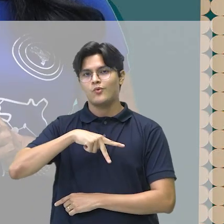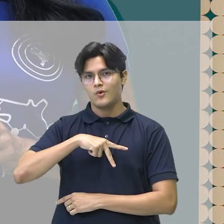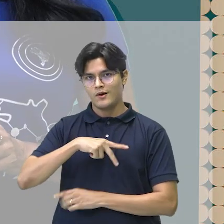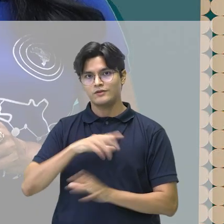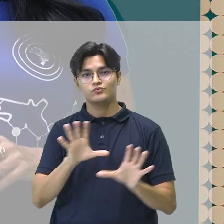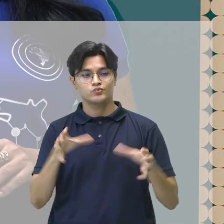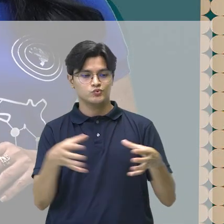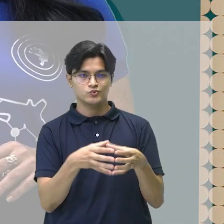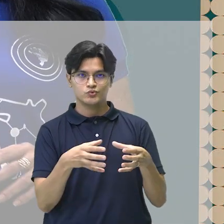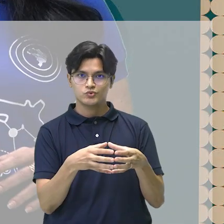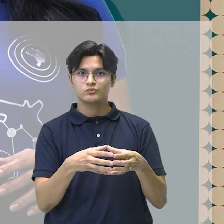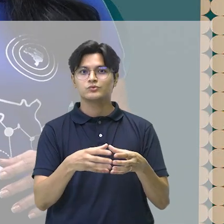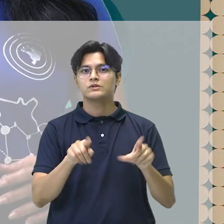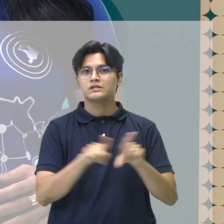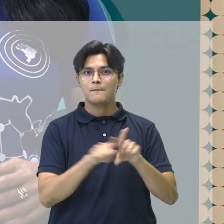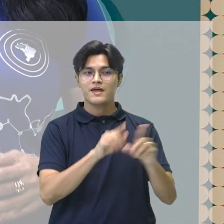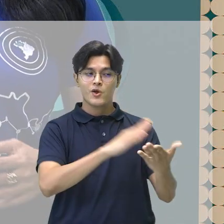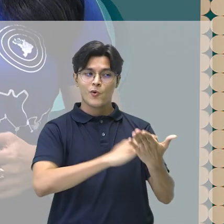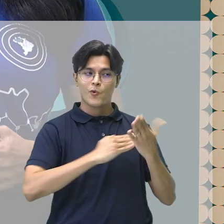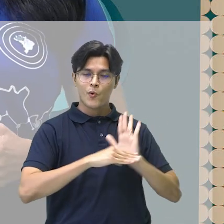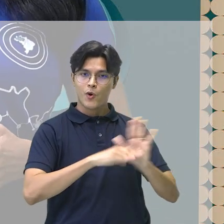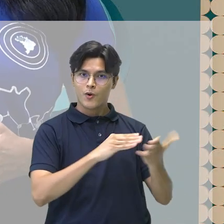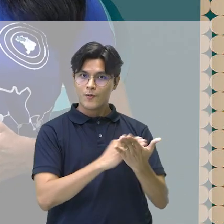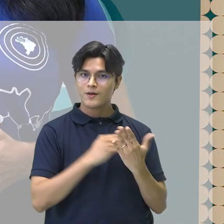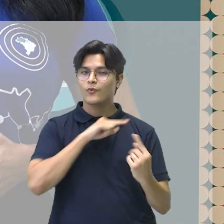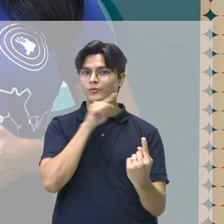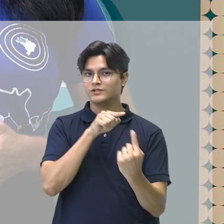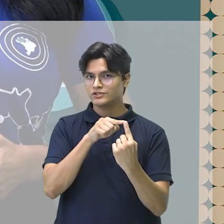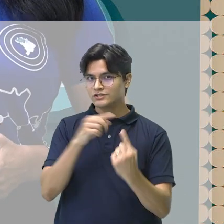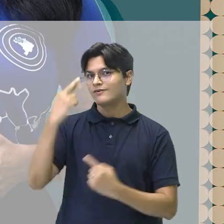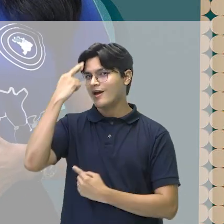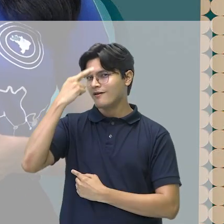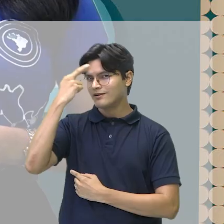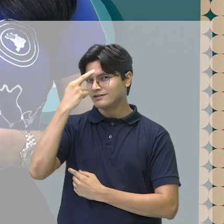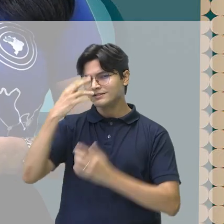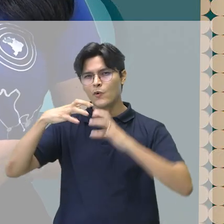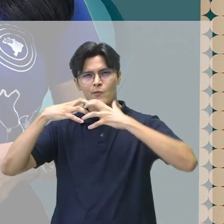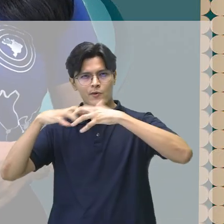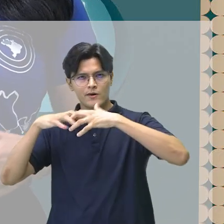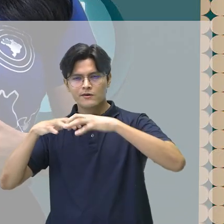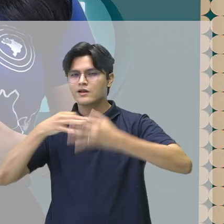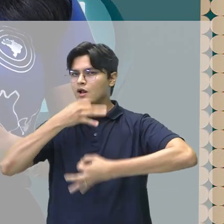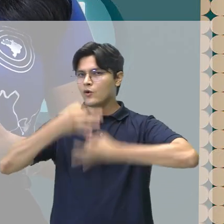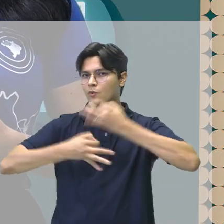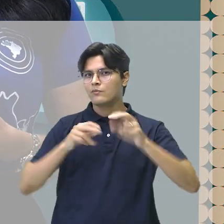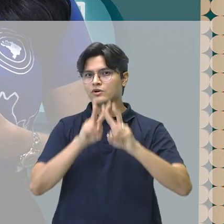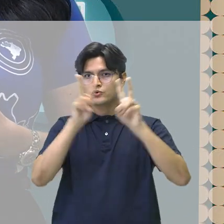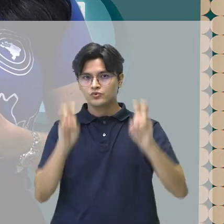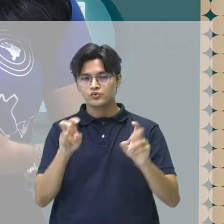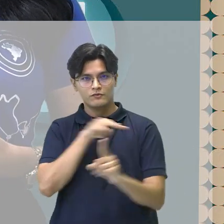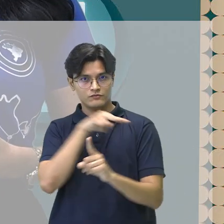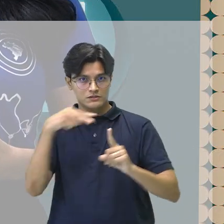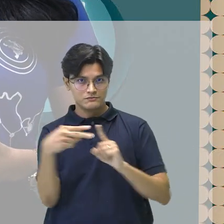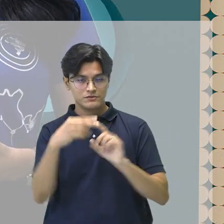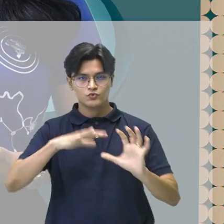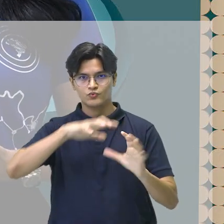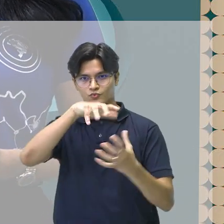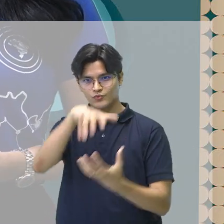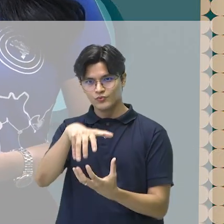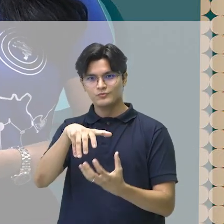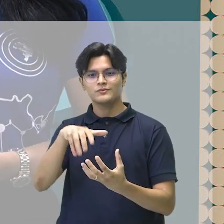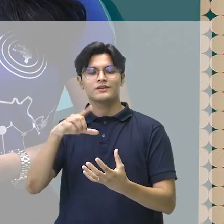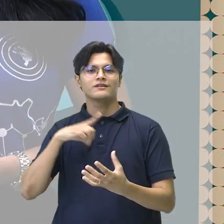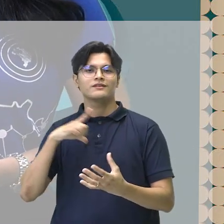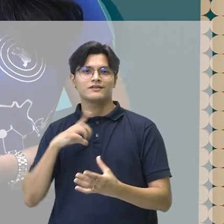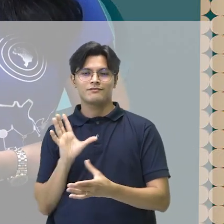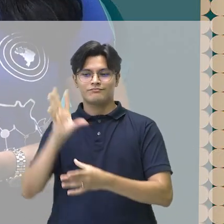coletivas e colaborativas que visem a reflexão crítica acerca das visões de mundo